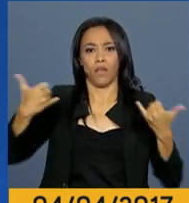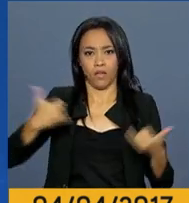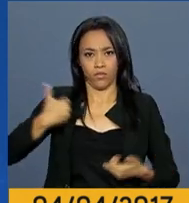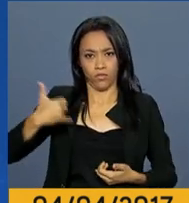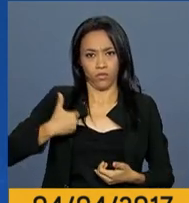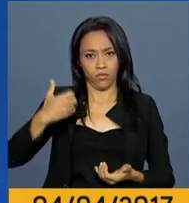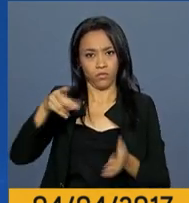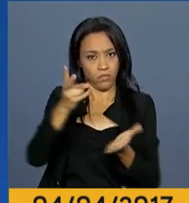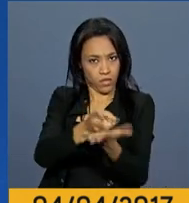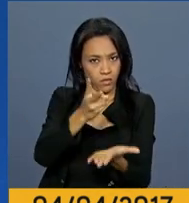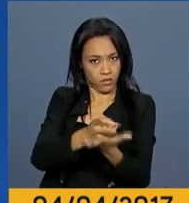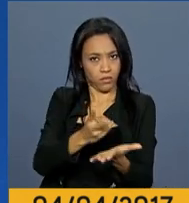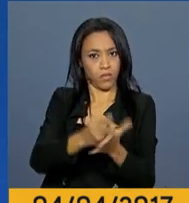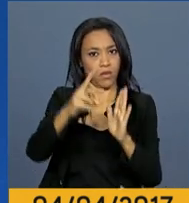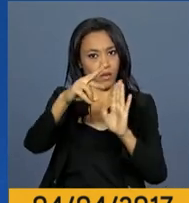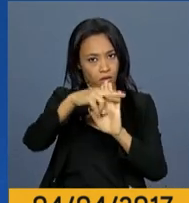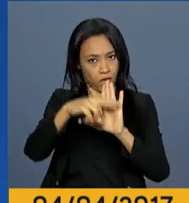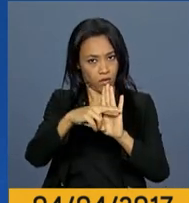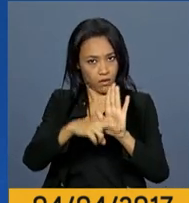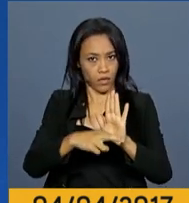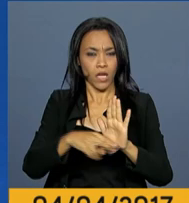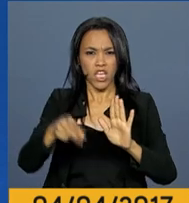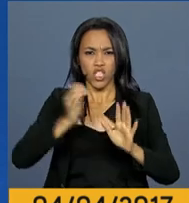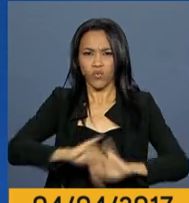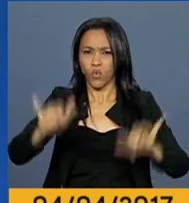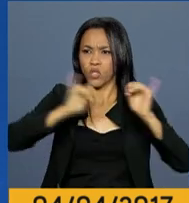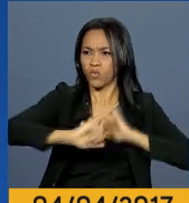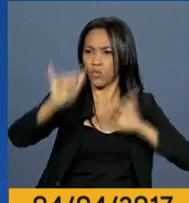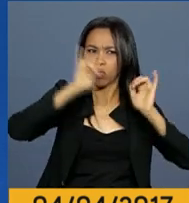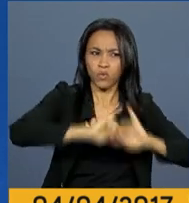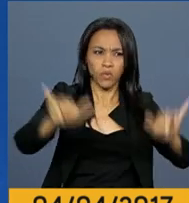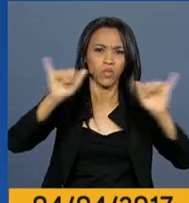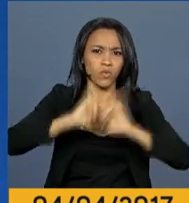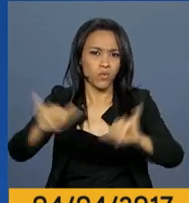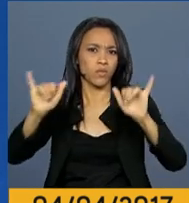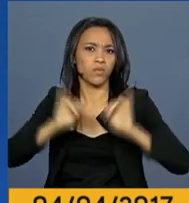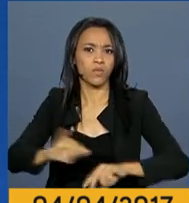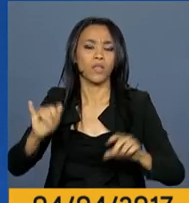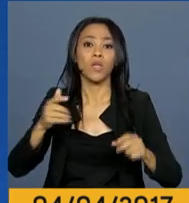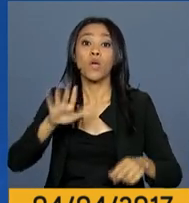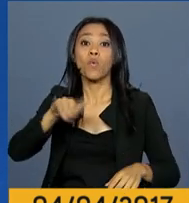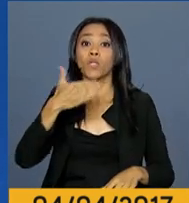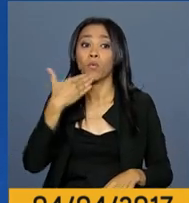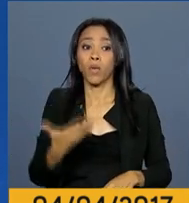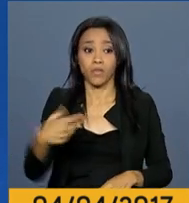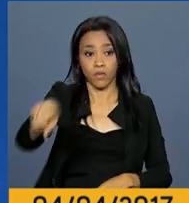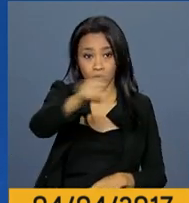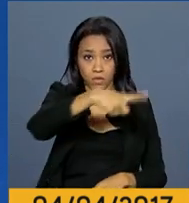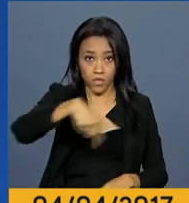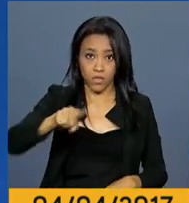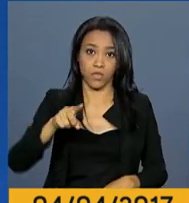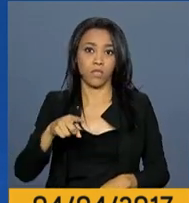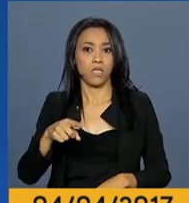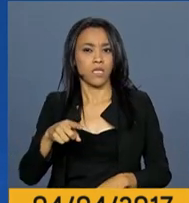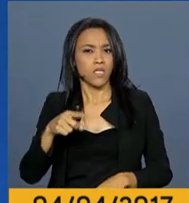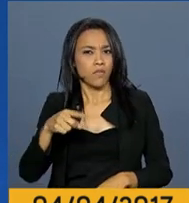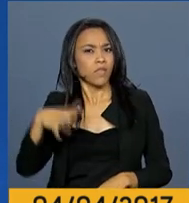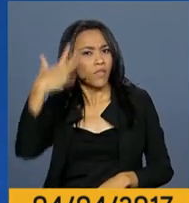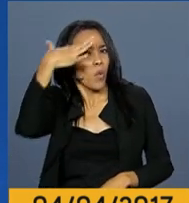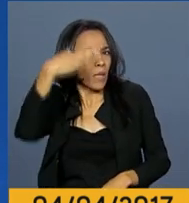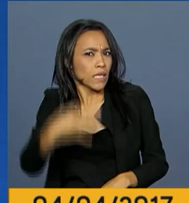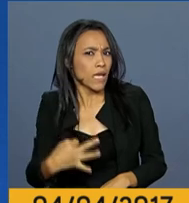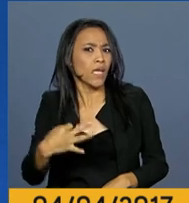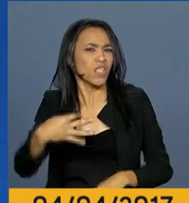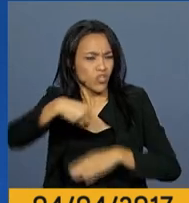idade, né? E fazem uma campanha muito acentuada. Portanto, quando eu peço aos senhores, se os senhores se convencerem, divulguem